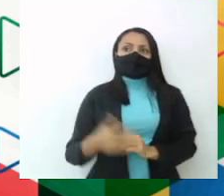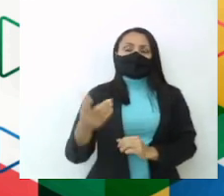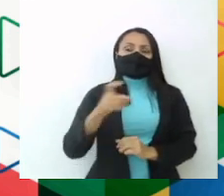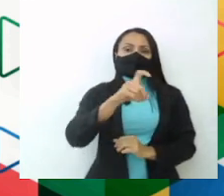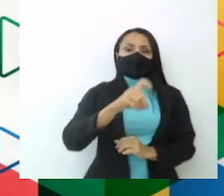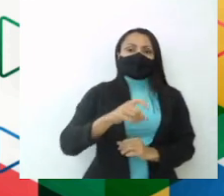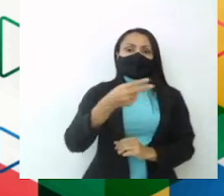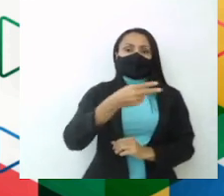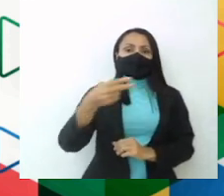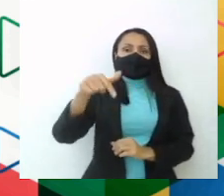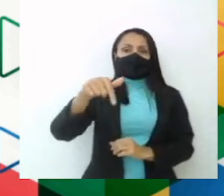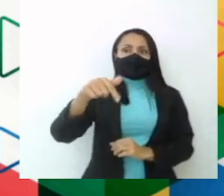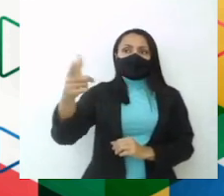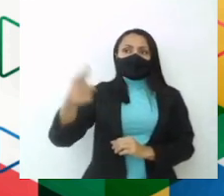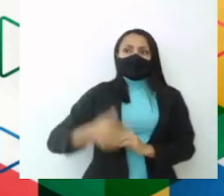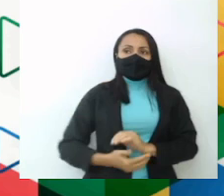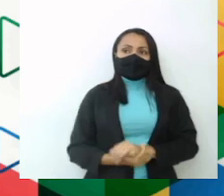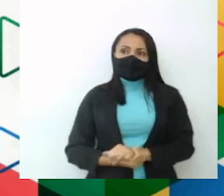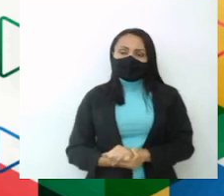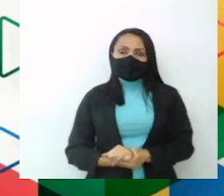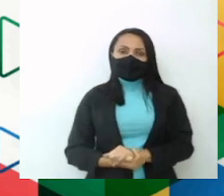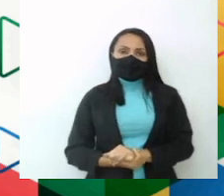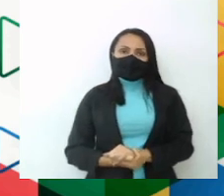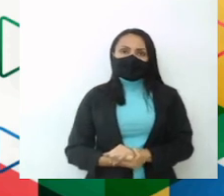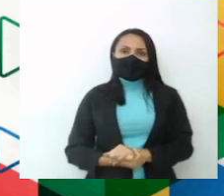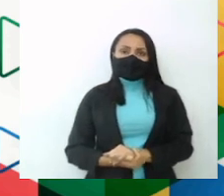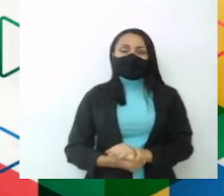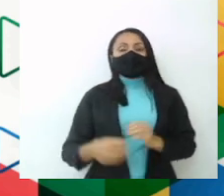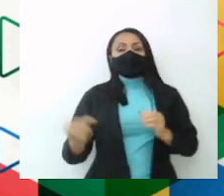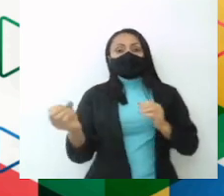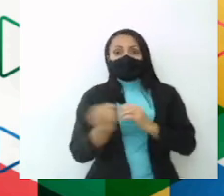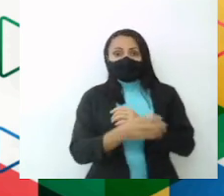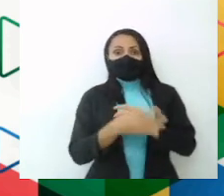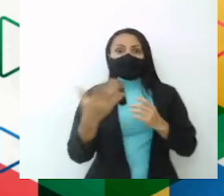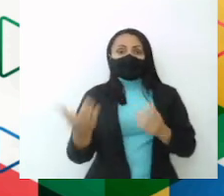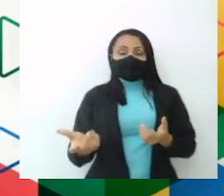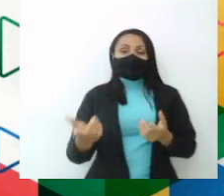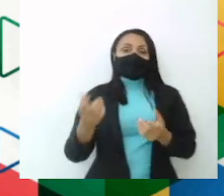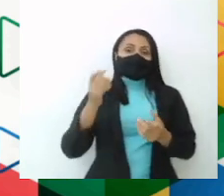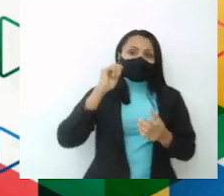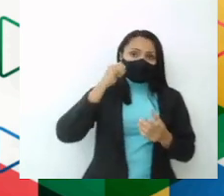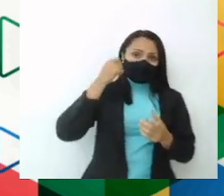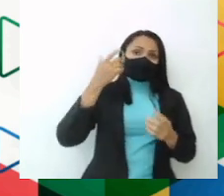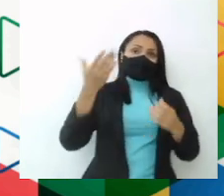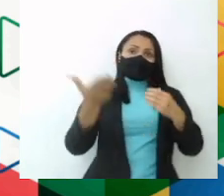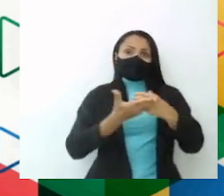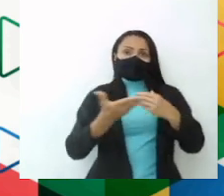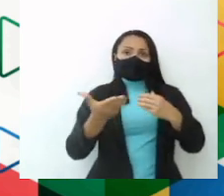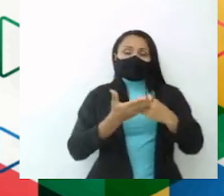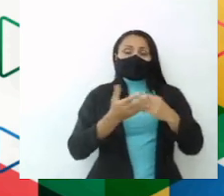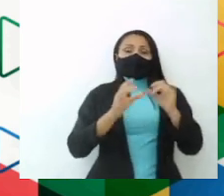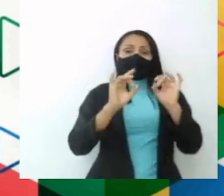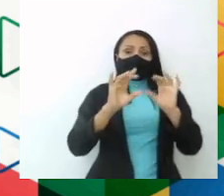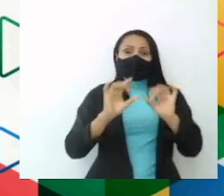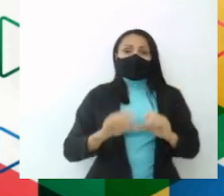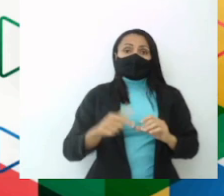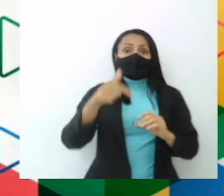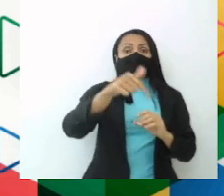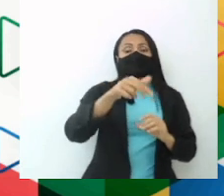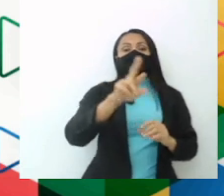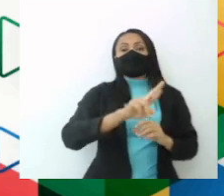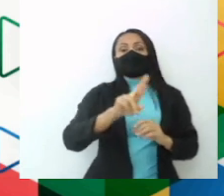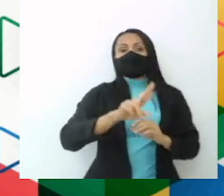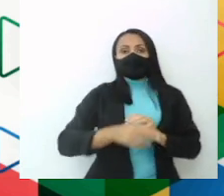7. Tá aí. Então, o novo copo de suco deve ser vendido por R$